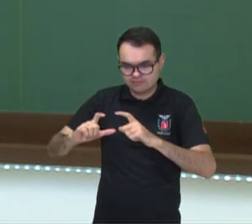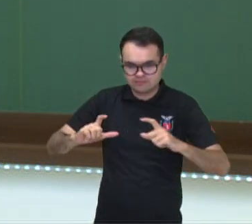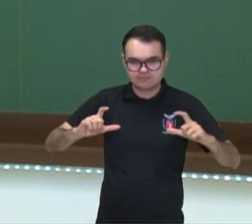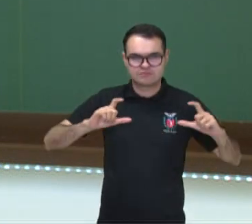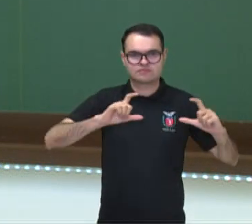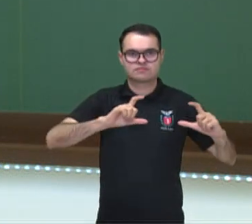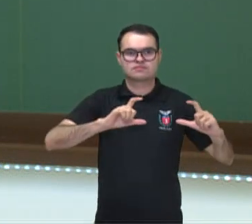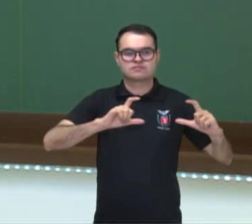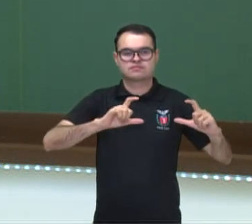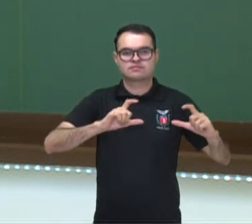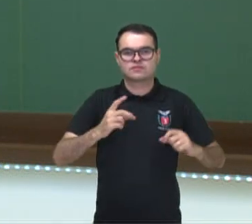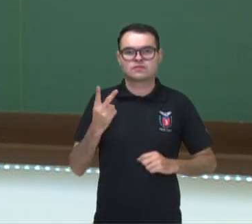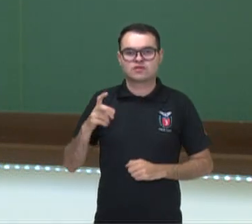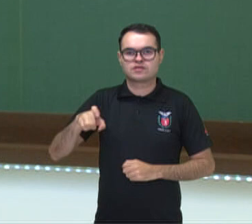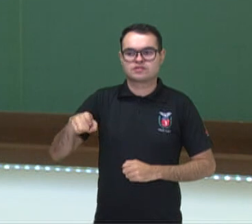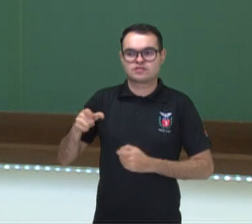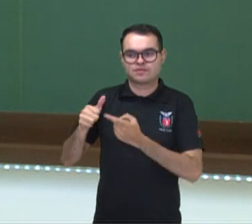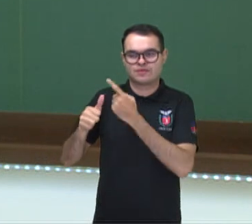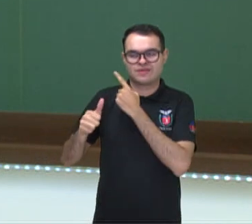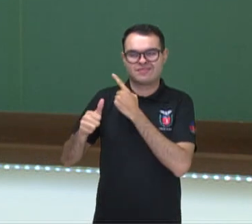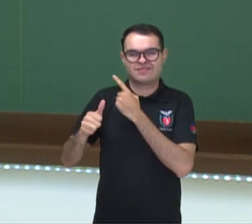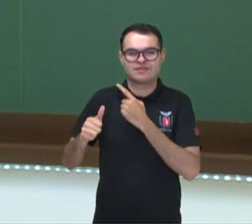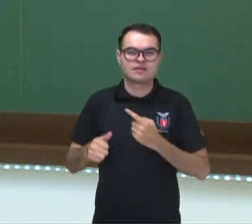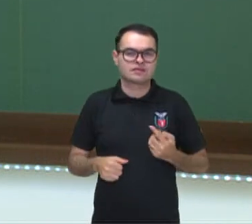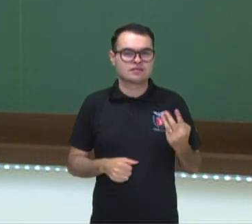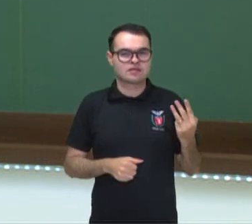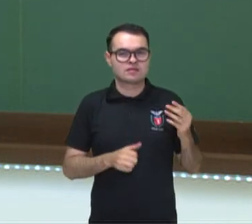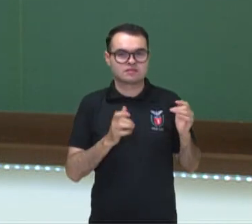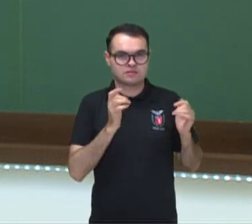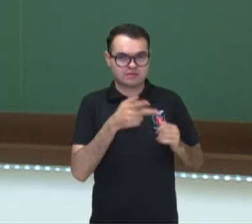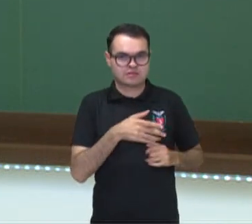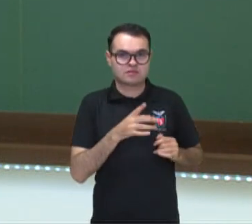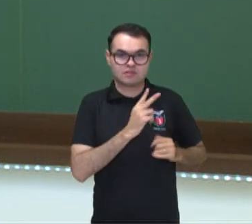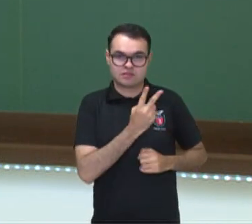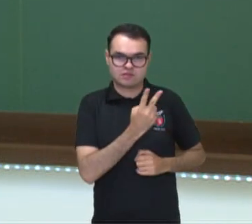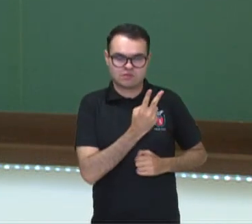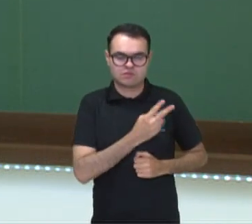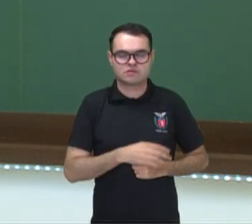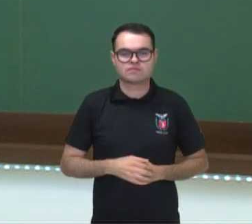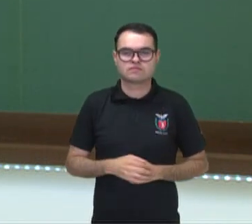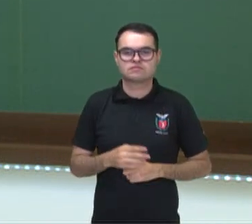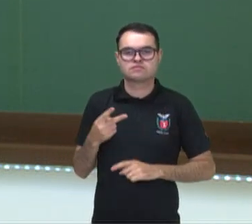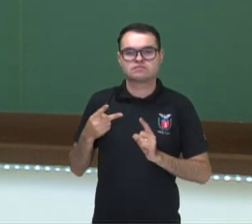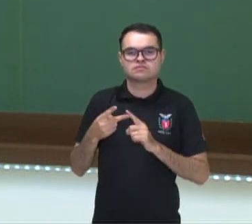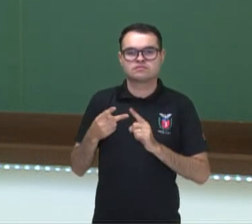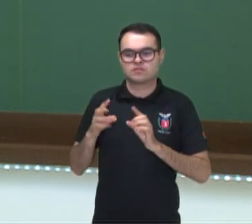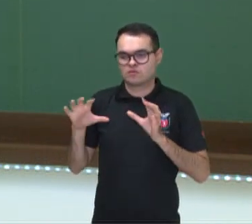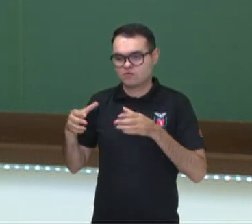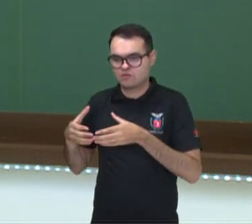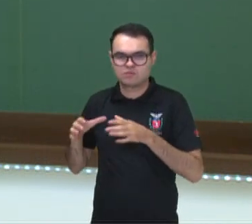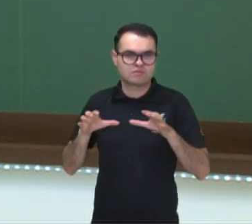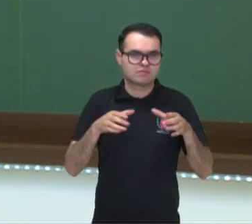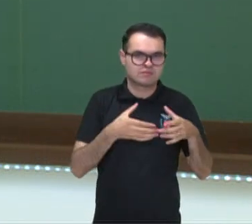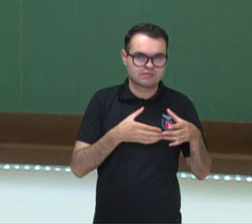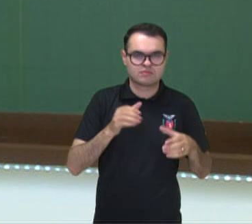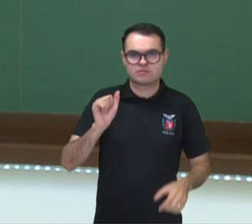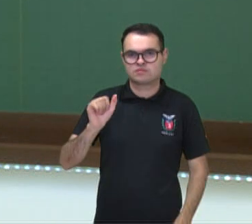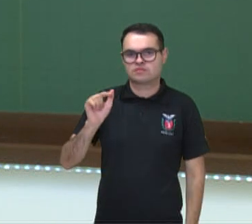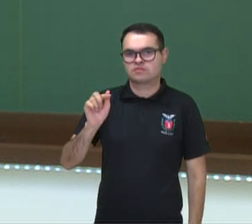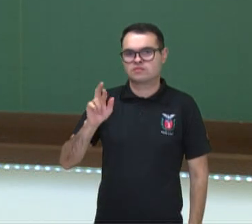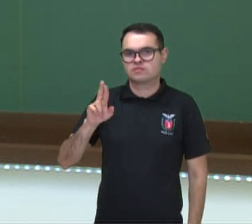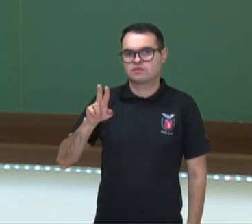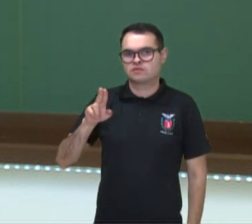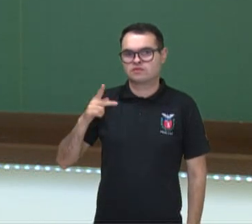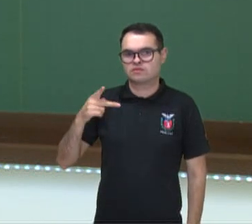e 3 da segunda. Essa é a técnica por evidência, ok? Também tenho por agrupamento, que nada mais é do que